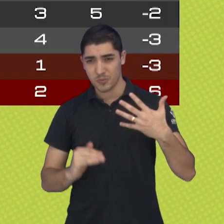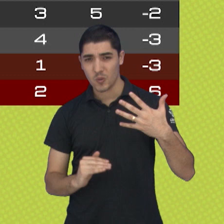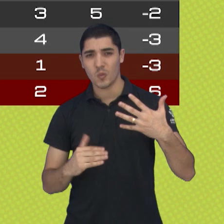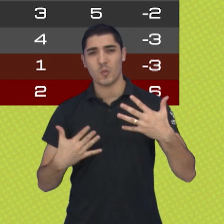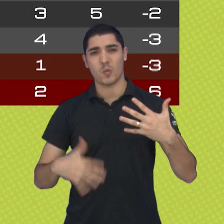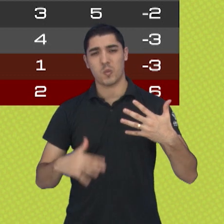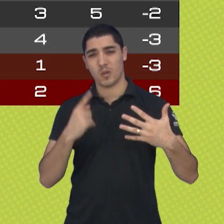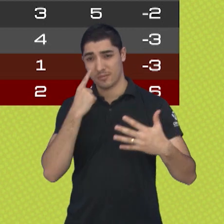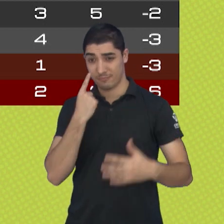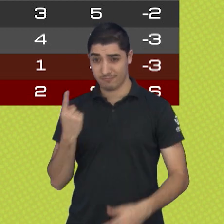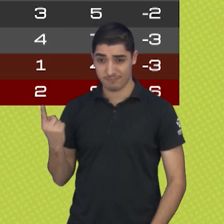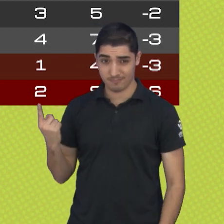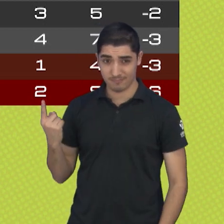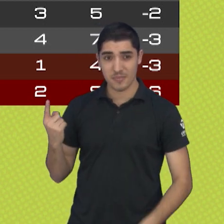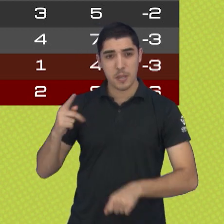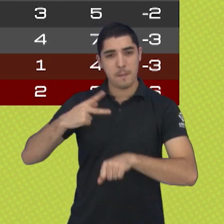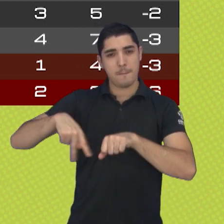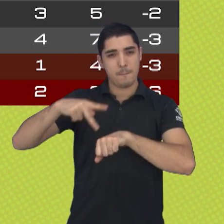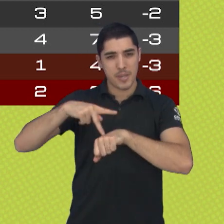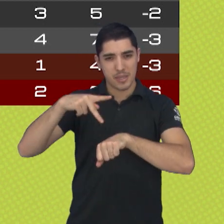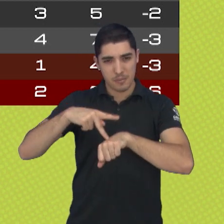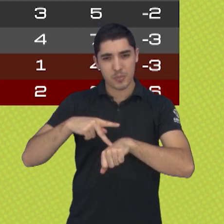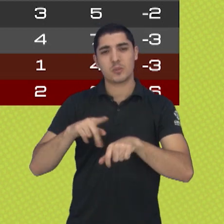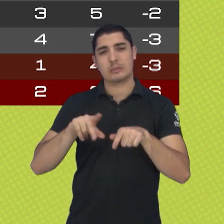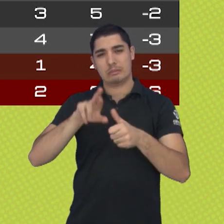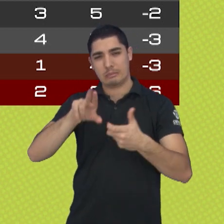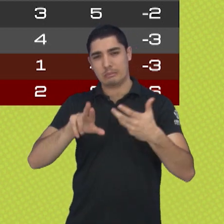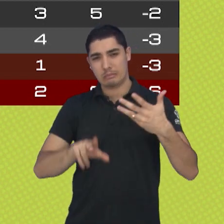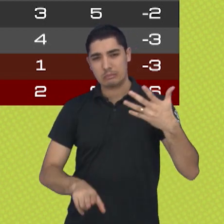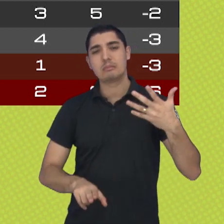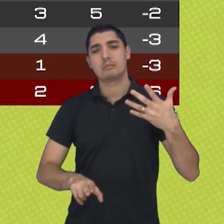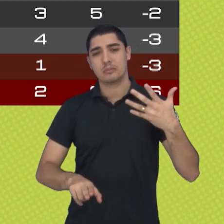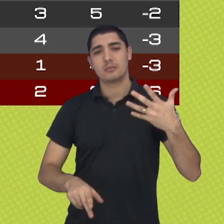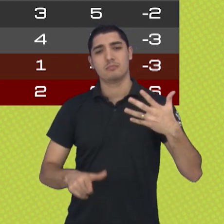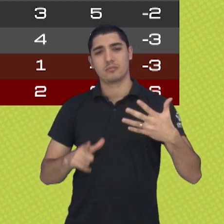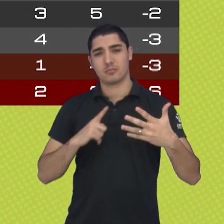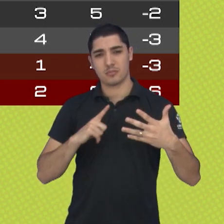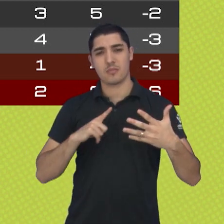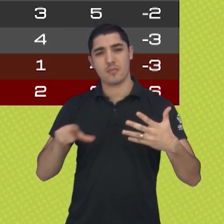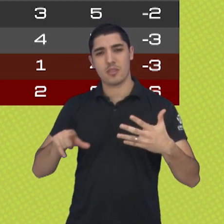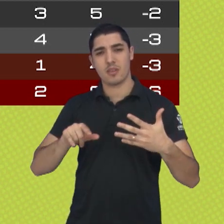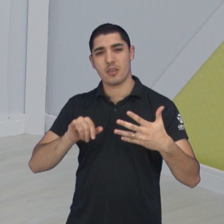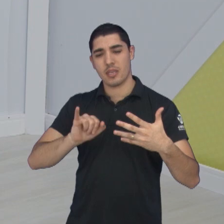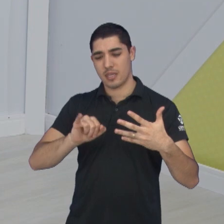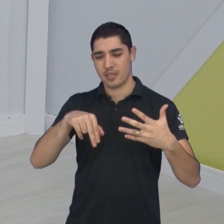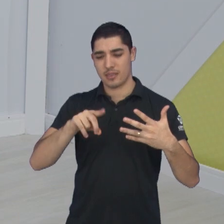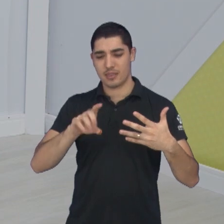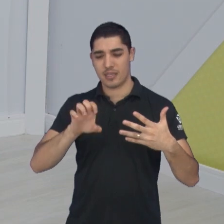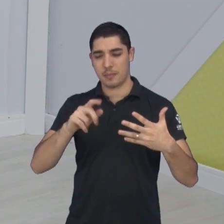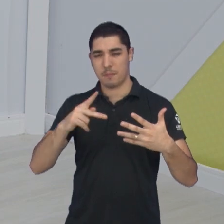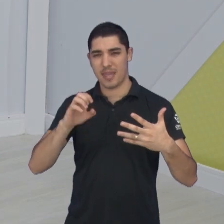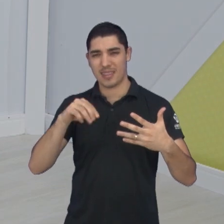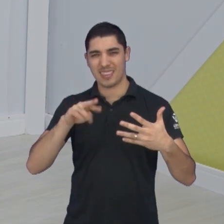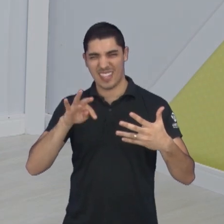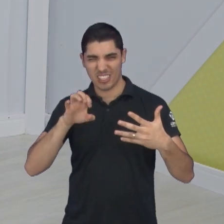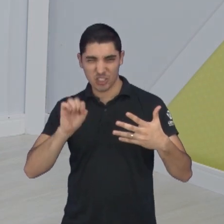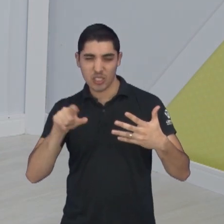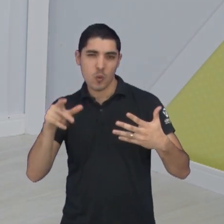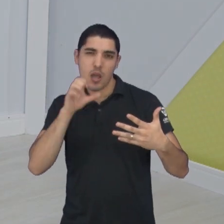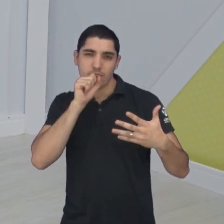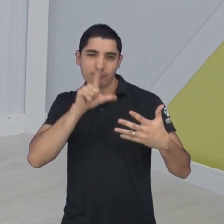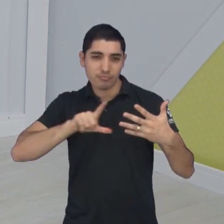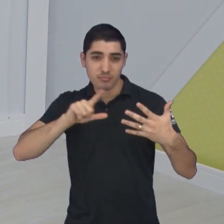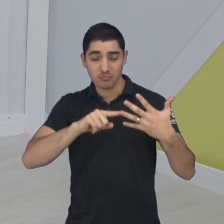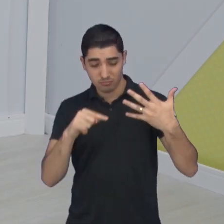Vossem, América, Penapolense, União Barbarense, Jabaquares, Cabrasil, Independente de Limeira também, lá na zona da Degola, e o Joseense,